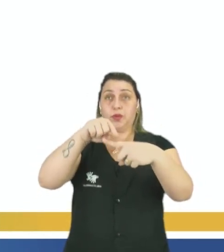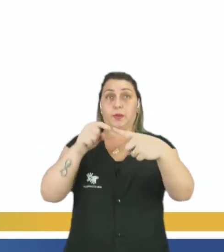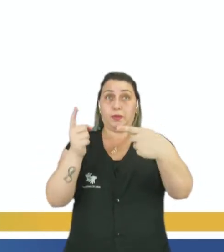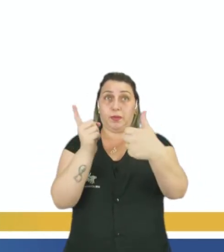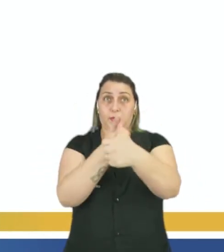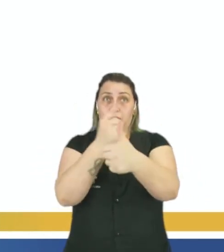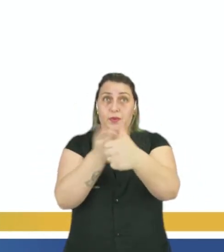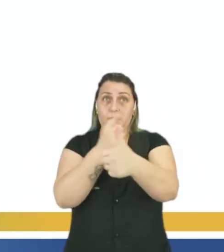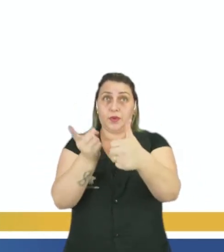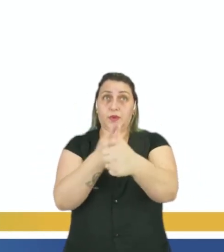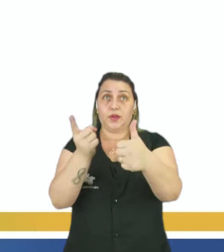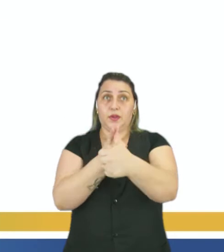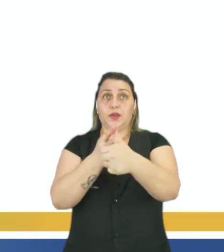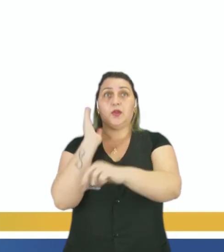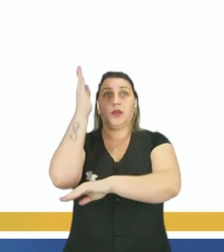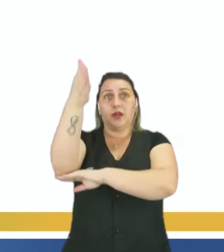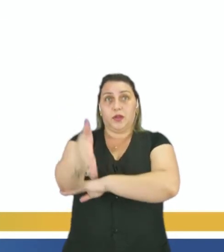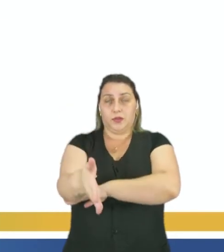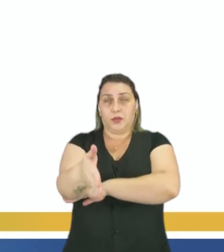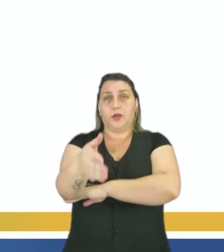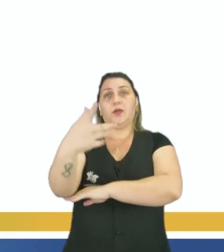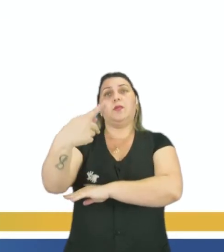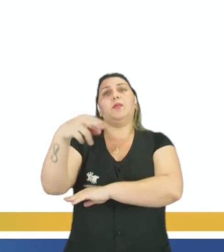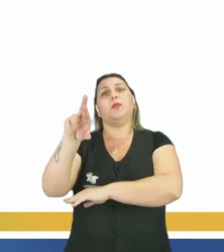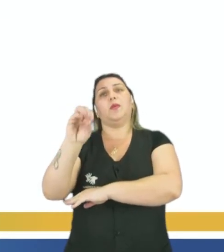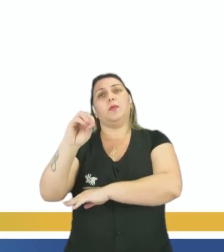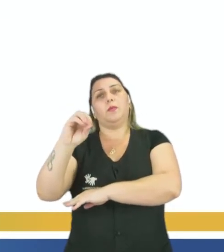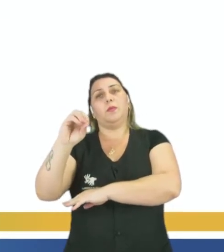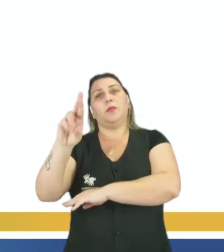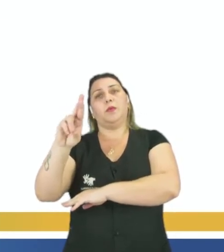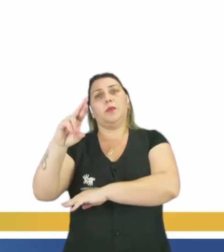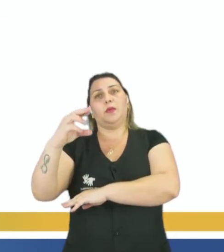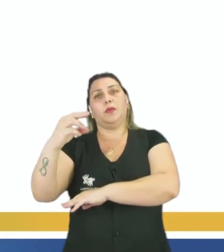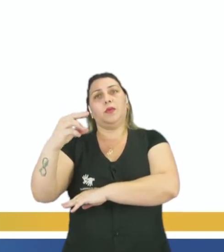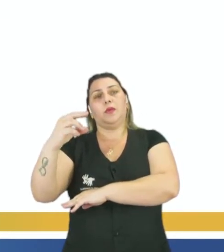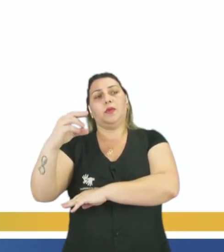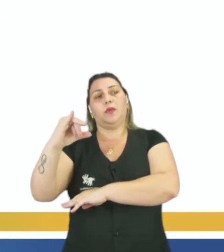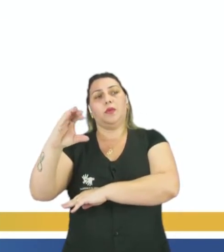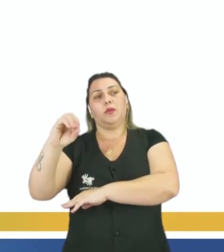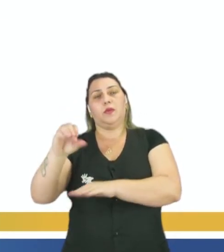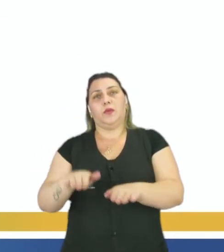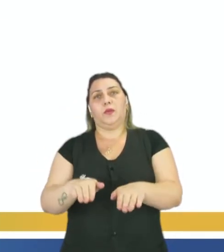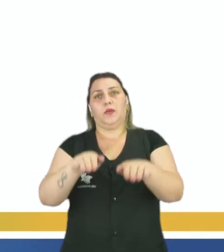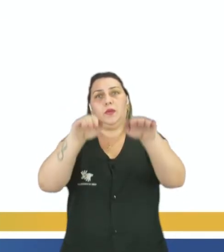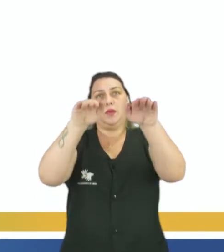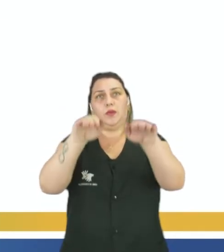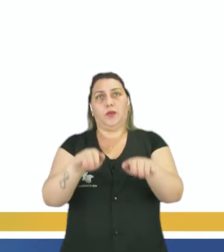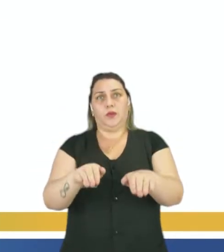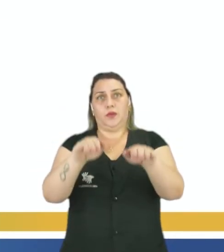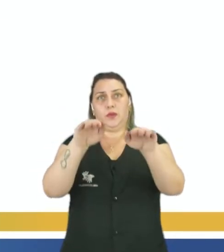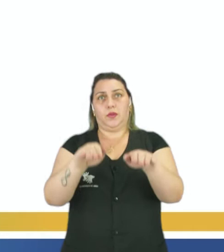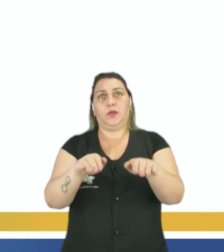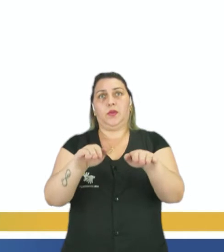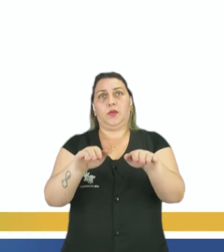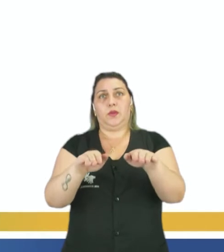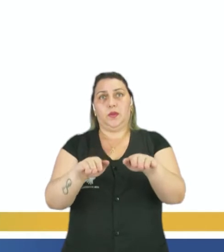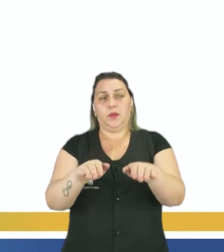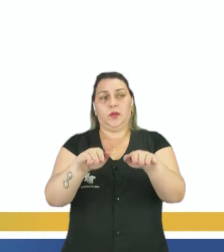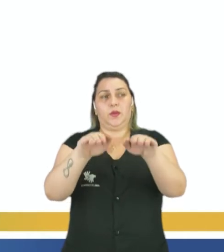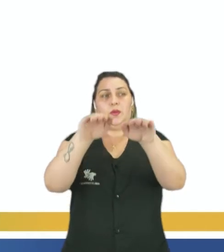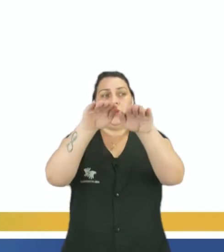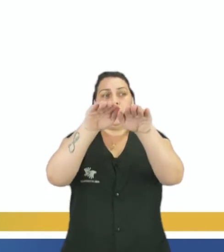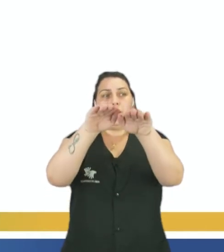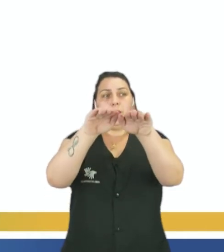primeira delas é grandeza diretamente proporcional e a outra, grandeza inversamente